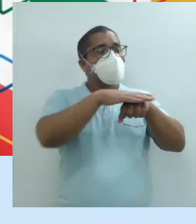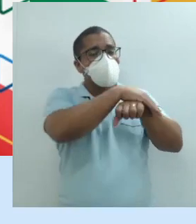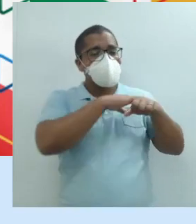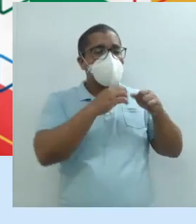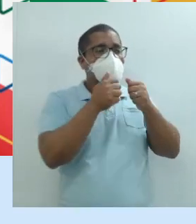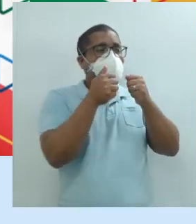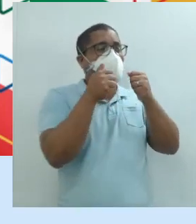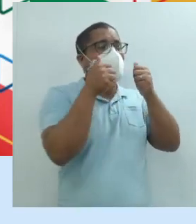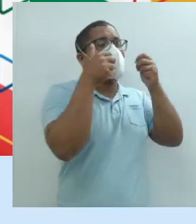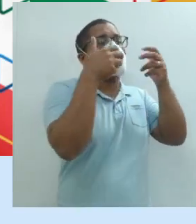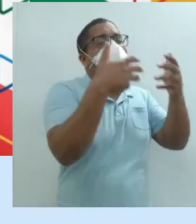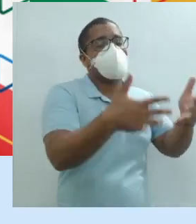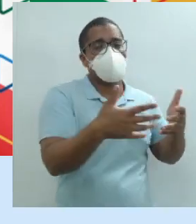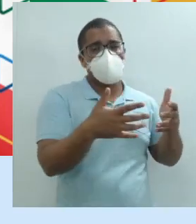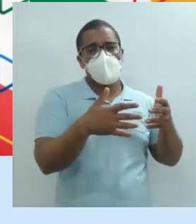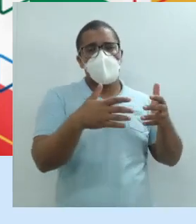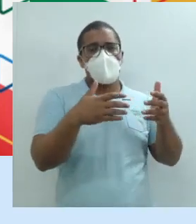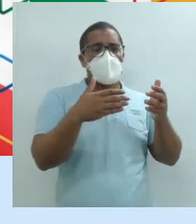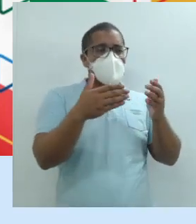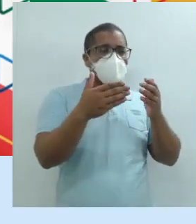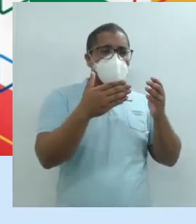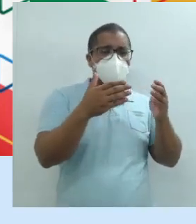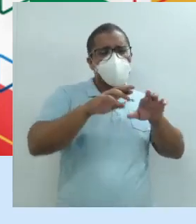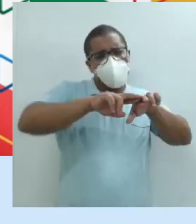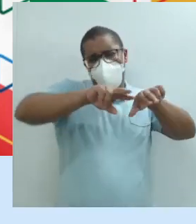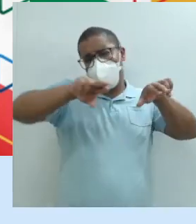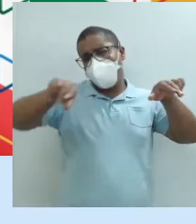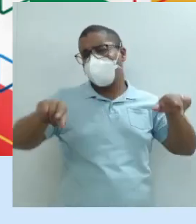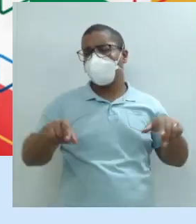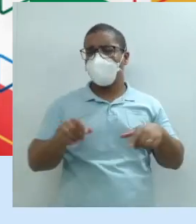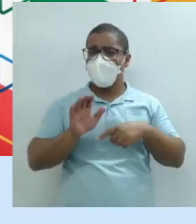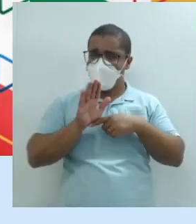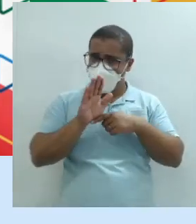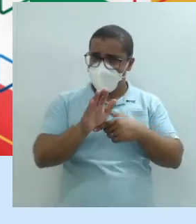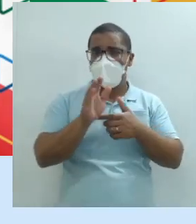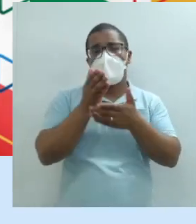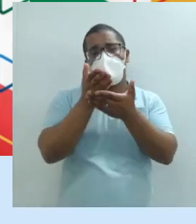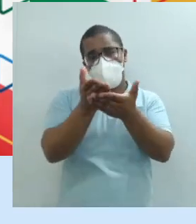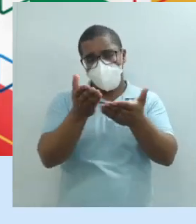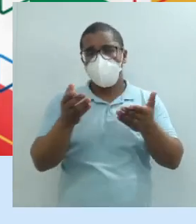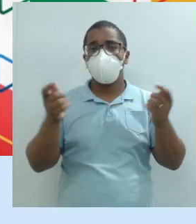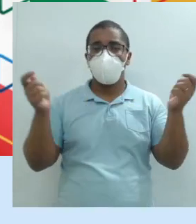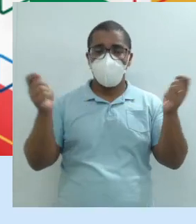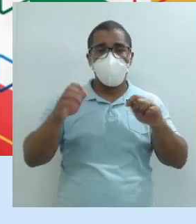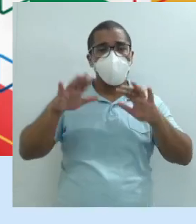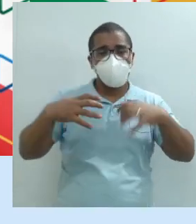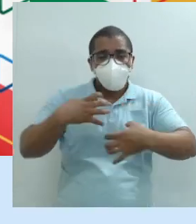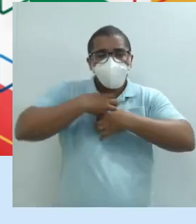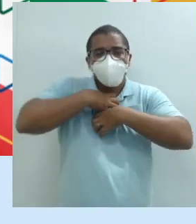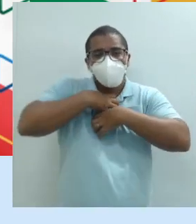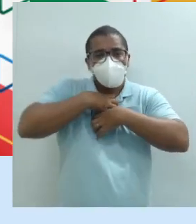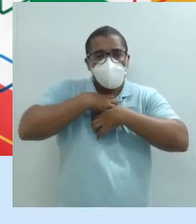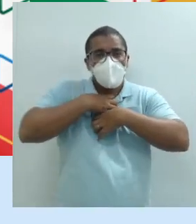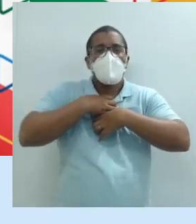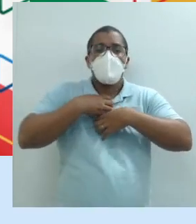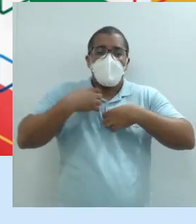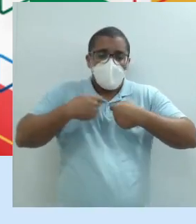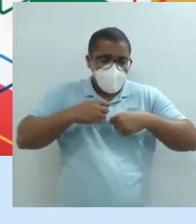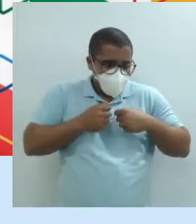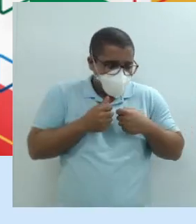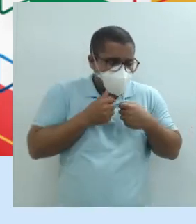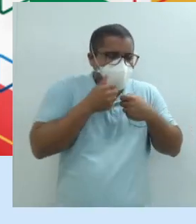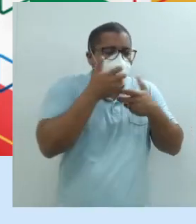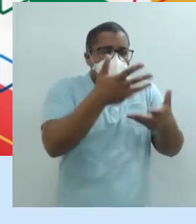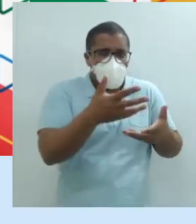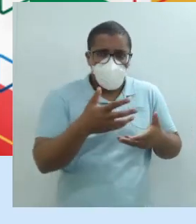fazer uma meditação, uma terapia, 1000 coisas que podem estar aí te magoando e que você precisa colocar para